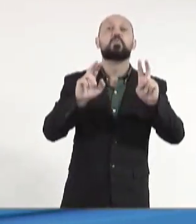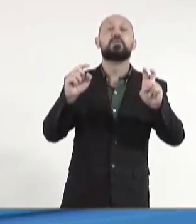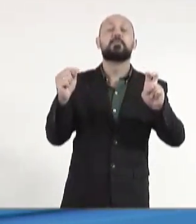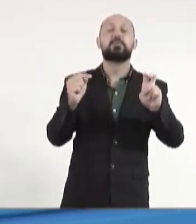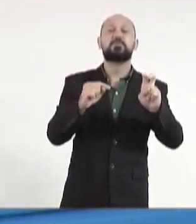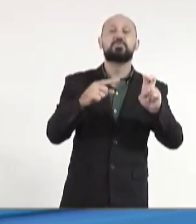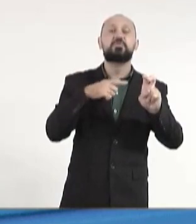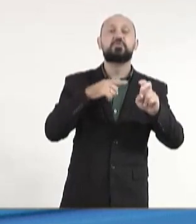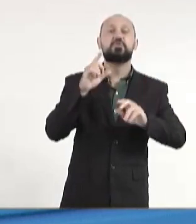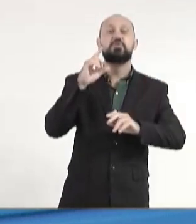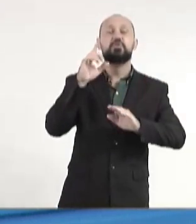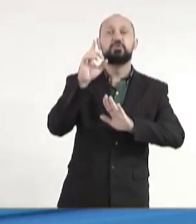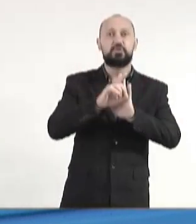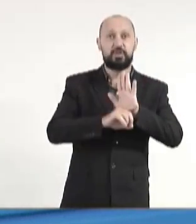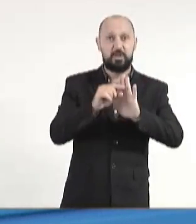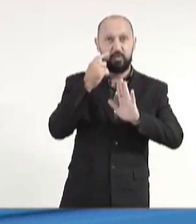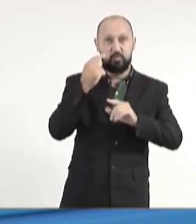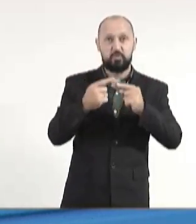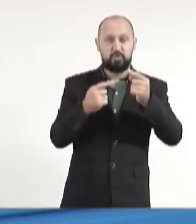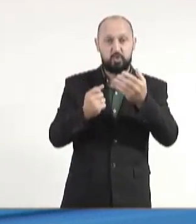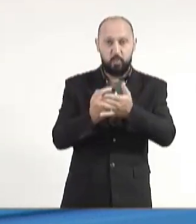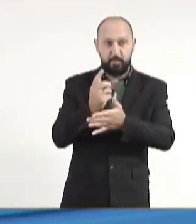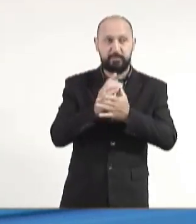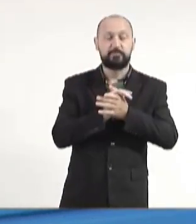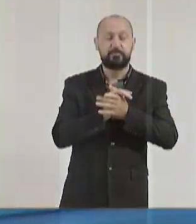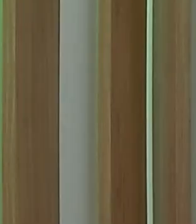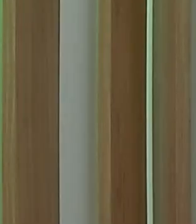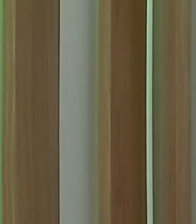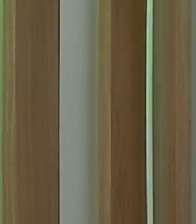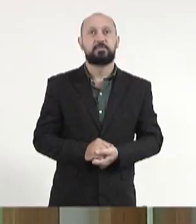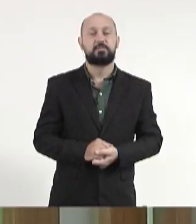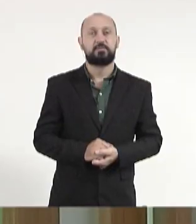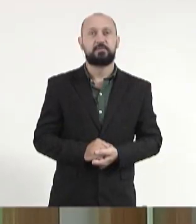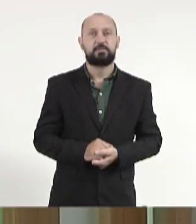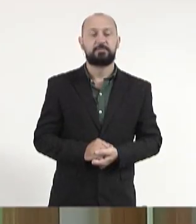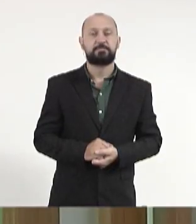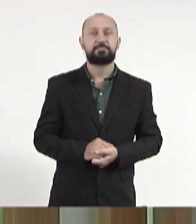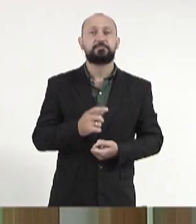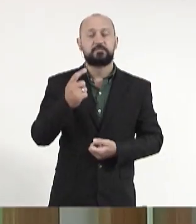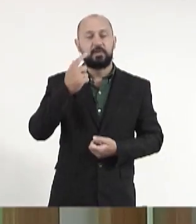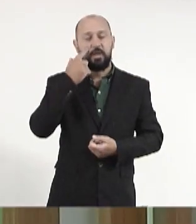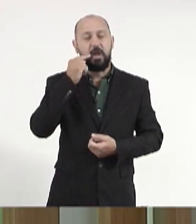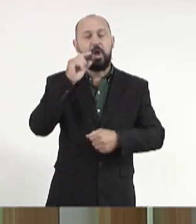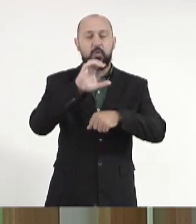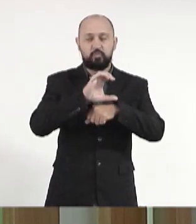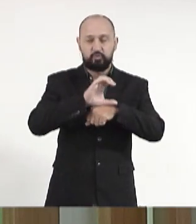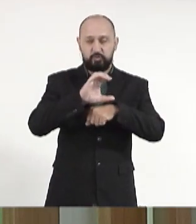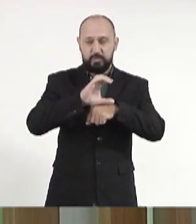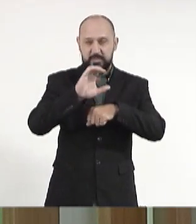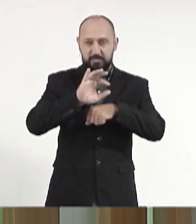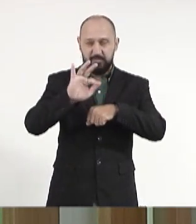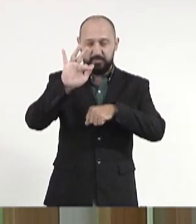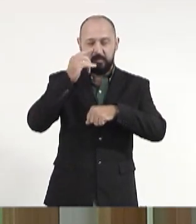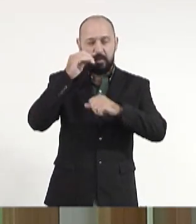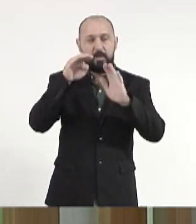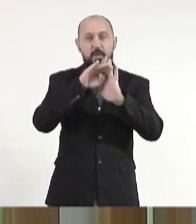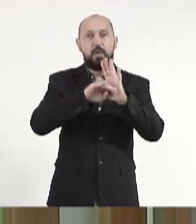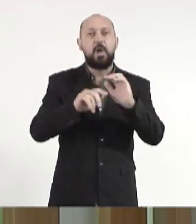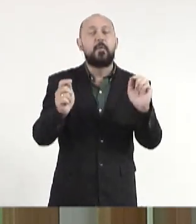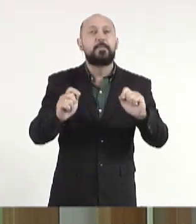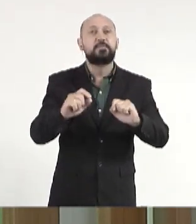isso fortalece o poder legislativo estadual, já que o acórdão, né, que eu tenho aqui